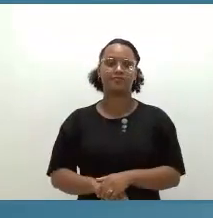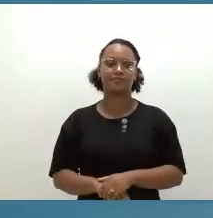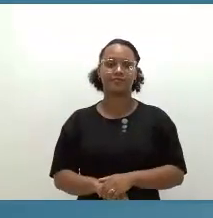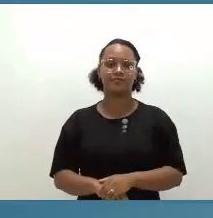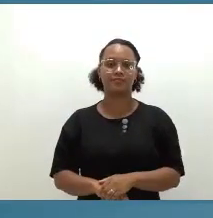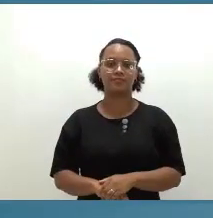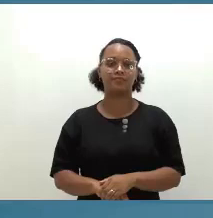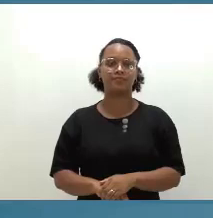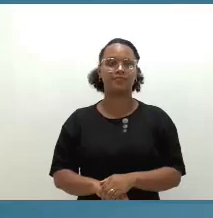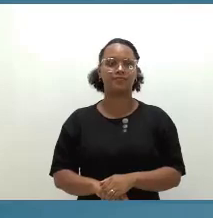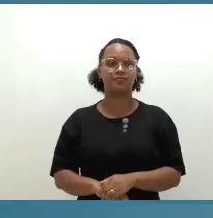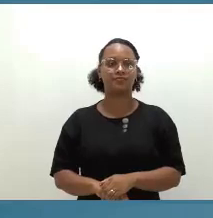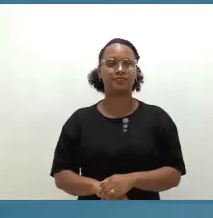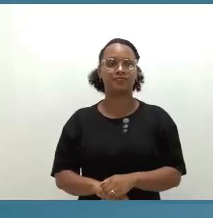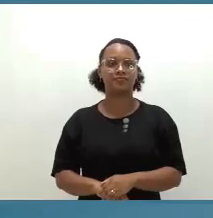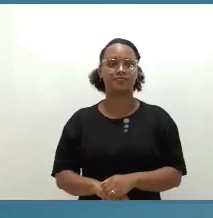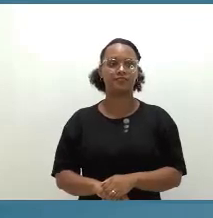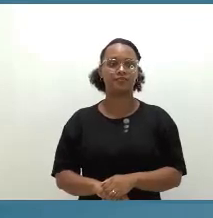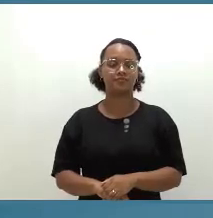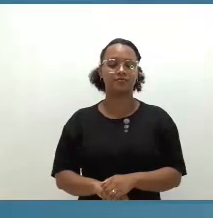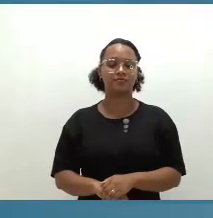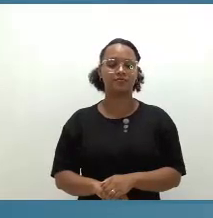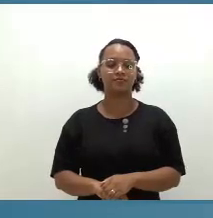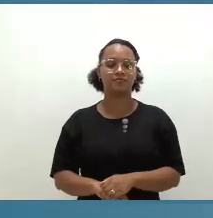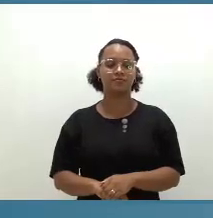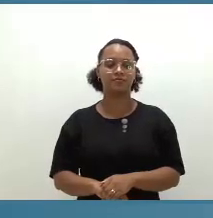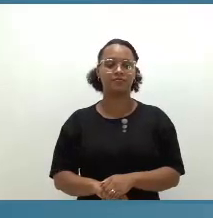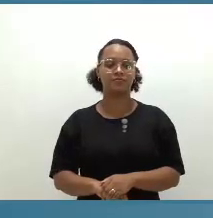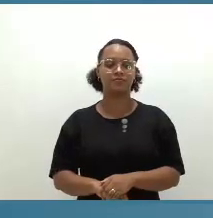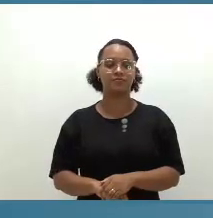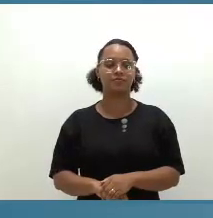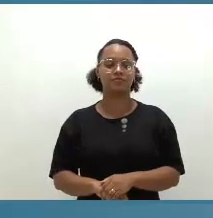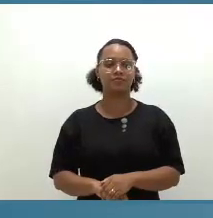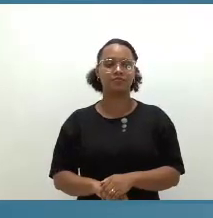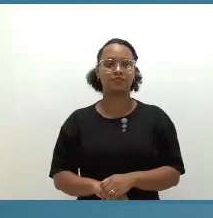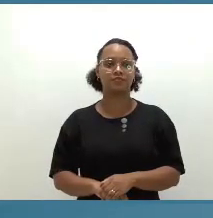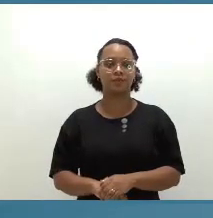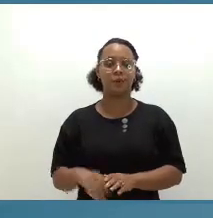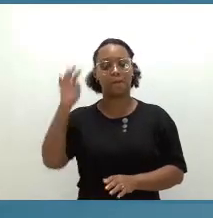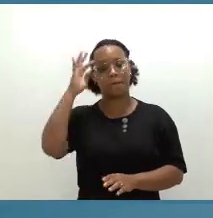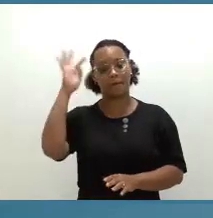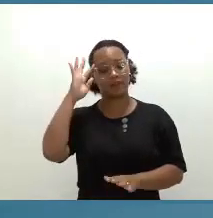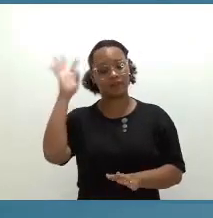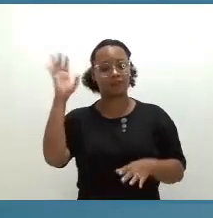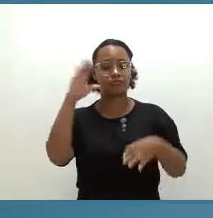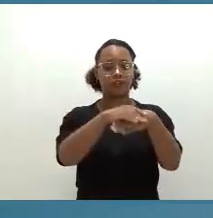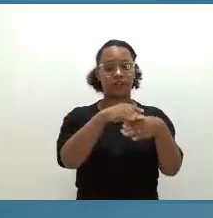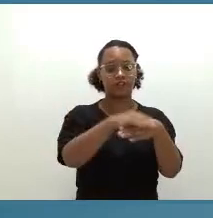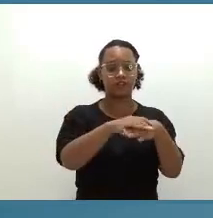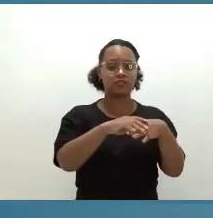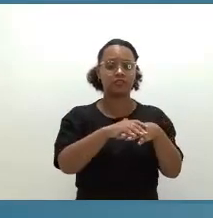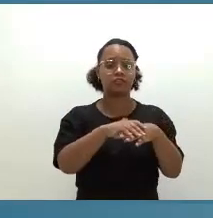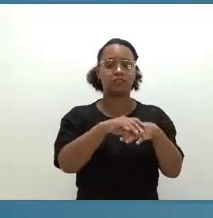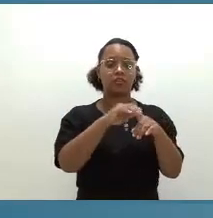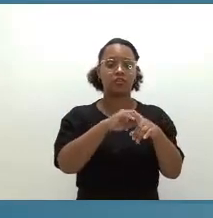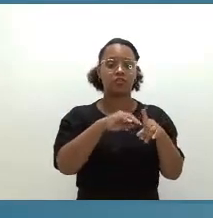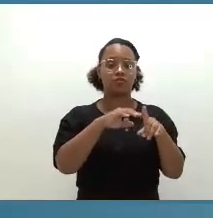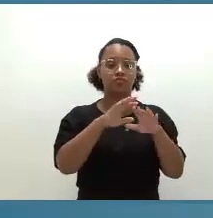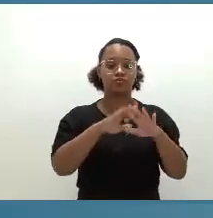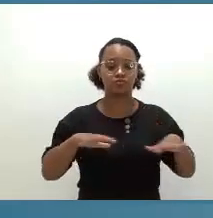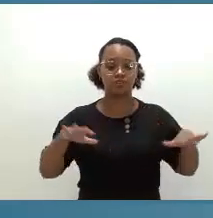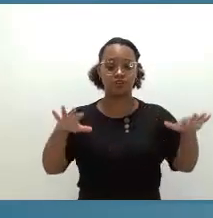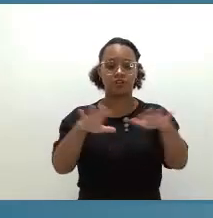a eleição geral e a composição que terá na gestão deste Poder Judiciário do Estado do Pará no